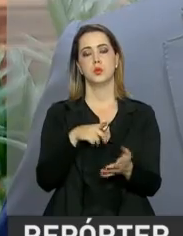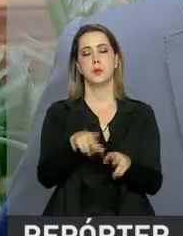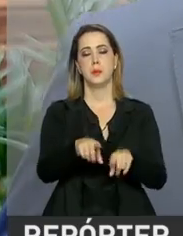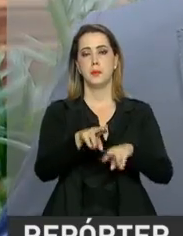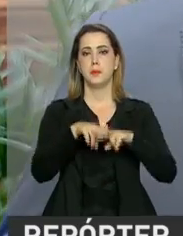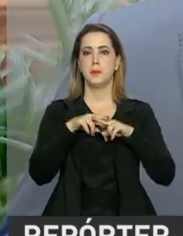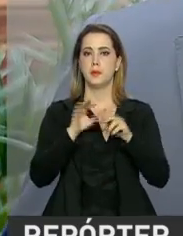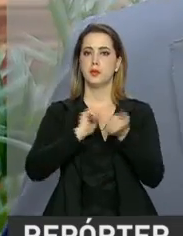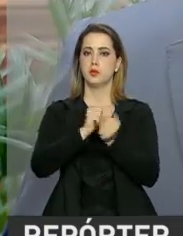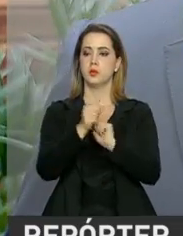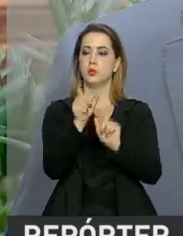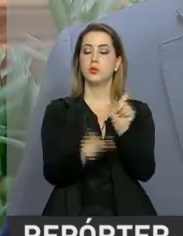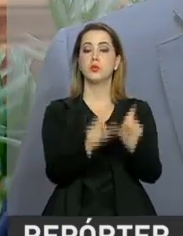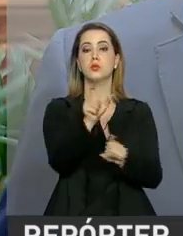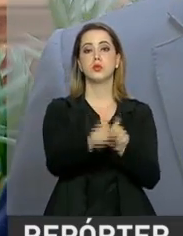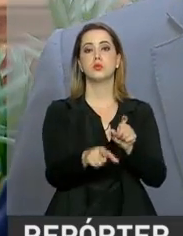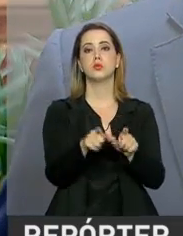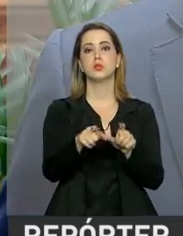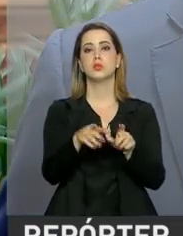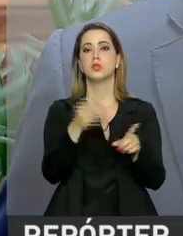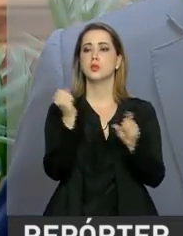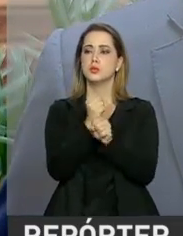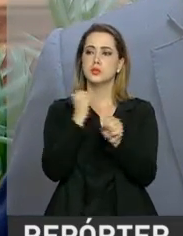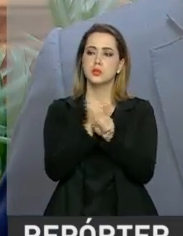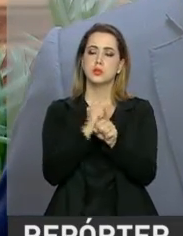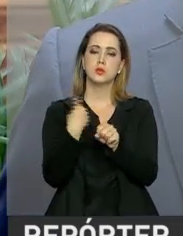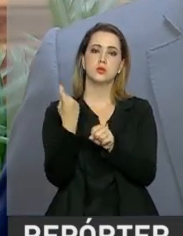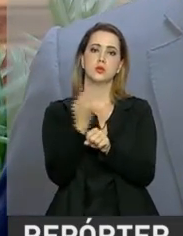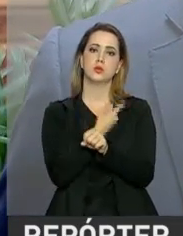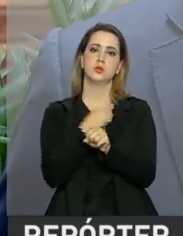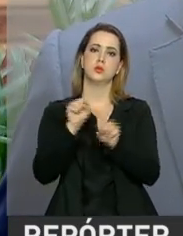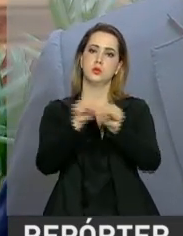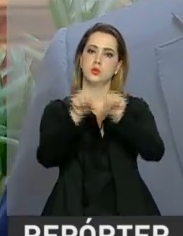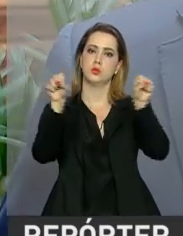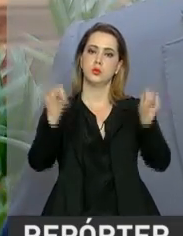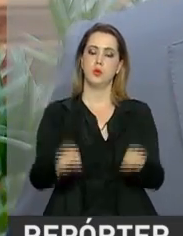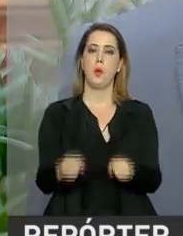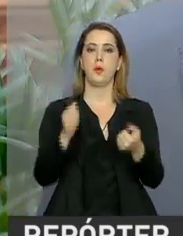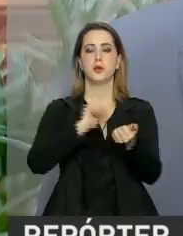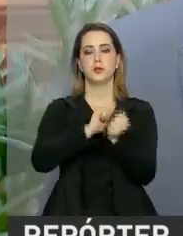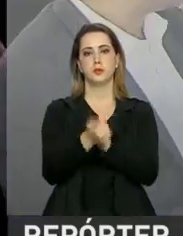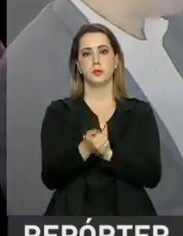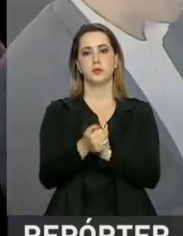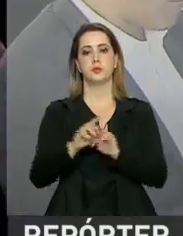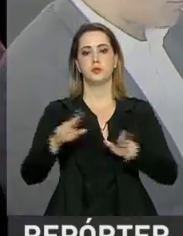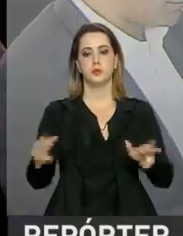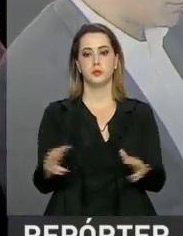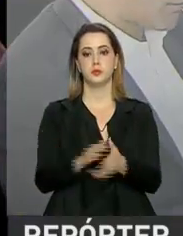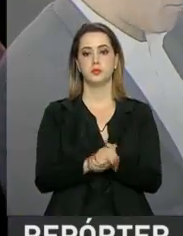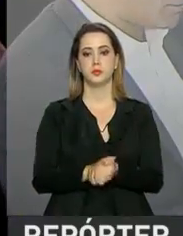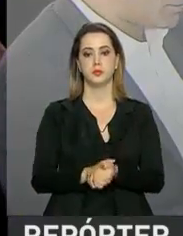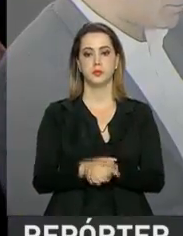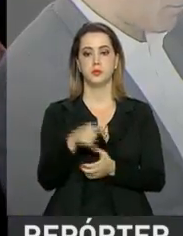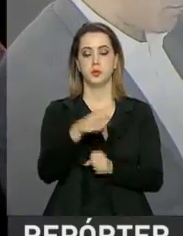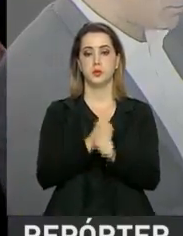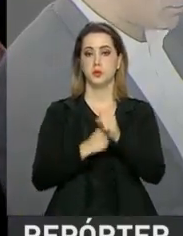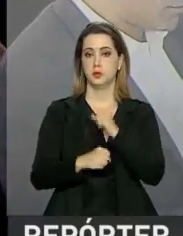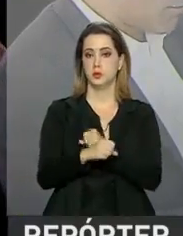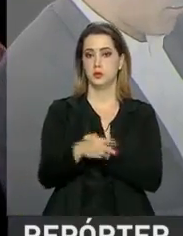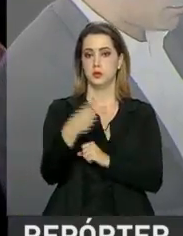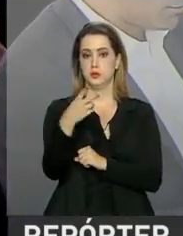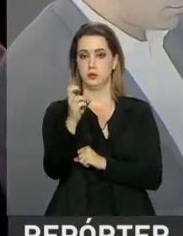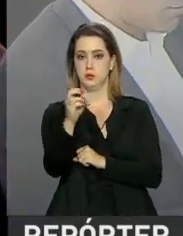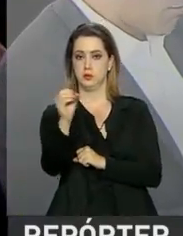na estruturação é do nosso sistema esportivo e para desportivo no ano passado cerca de